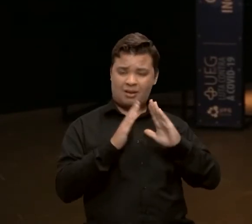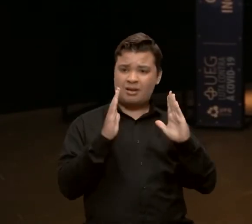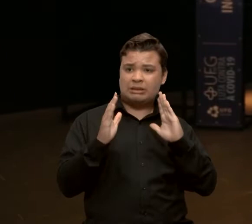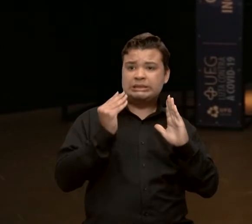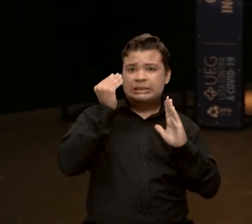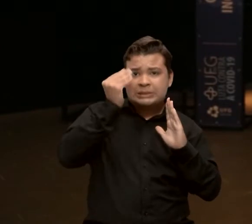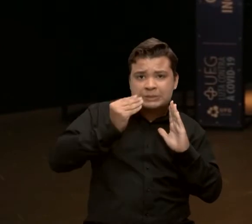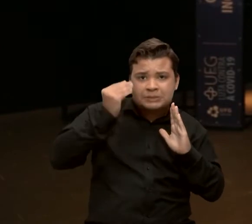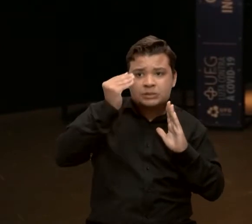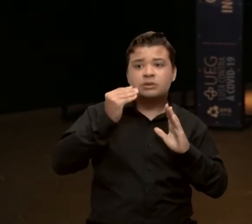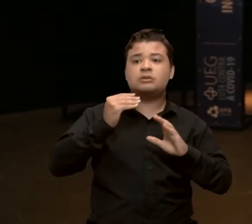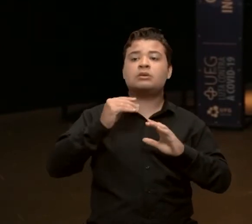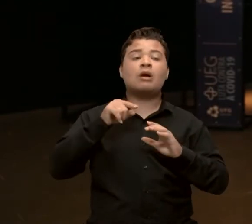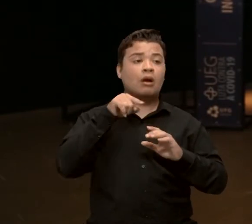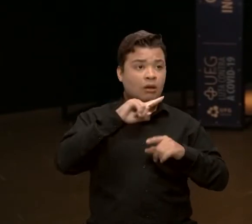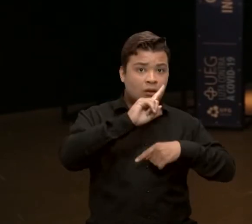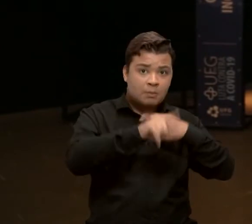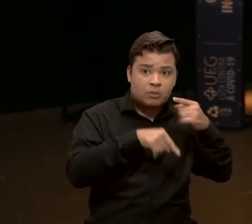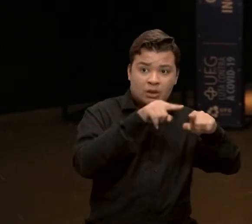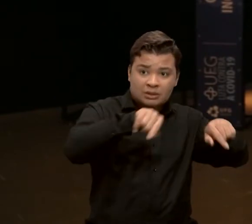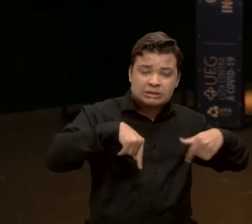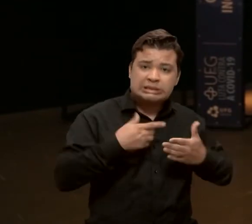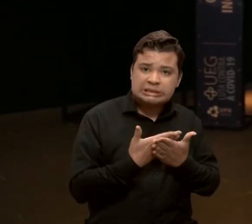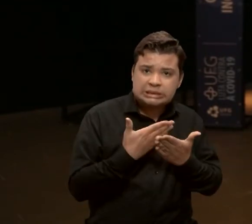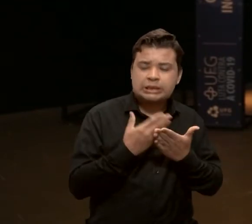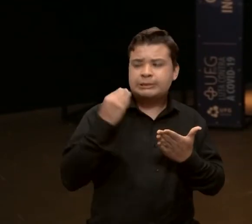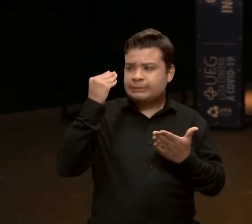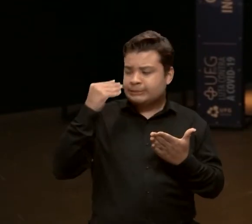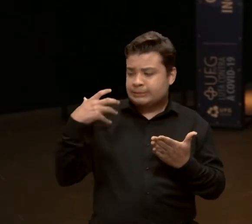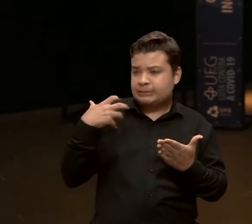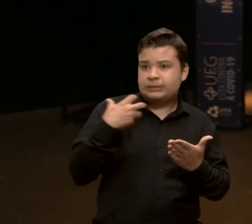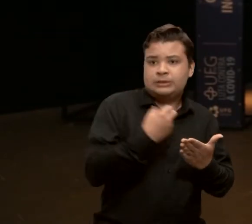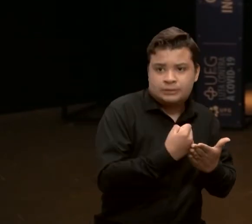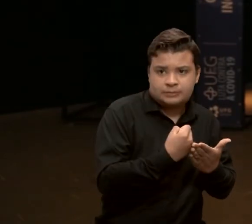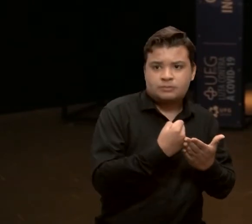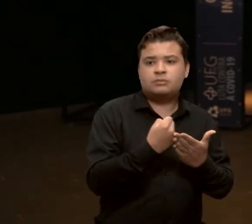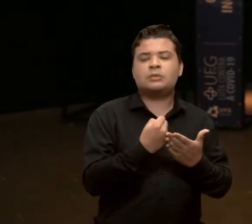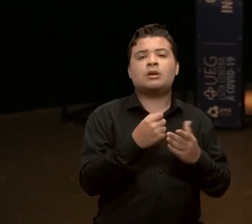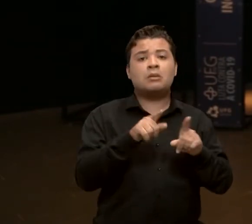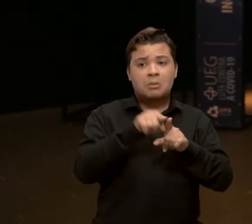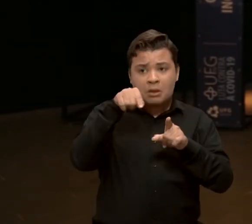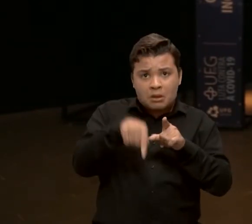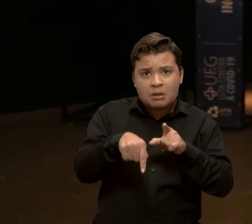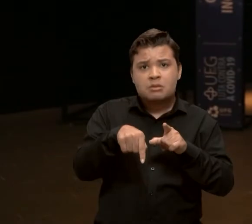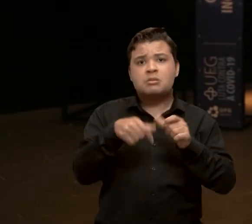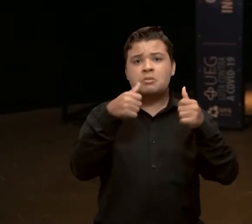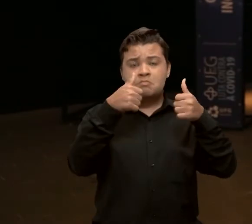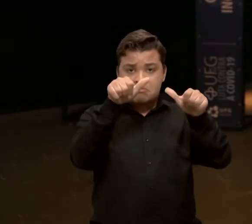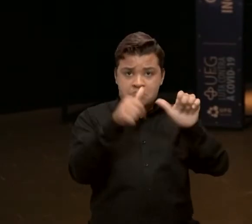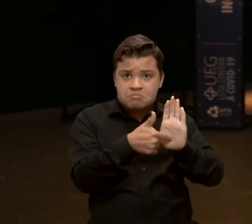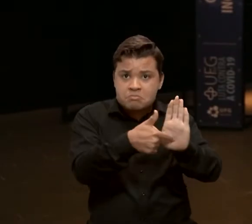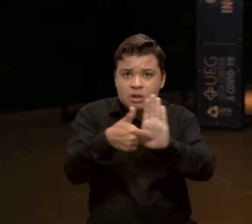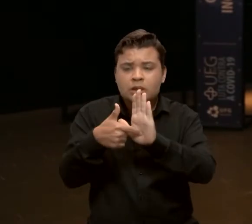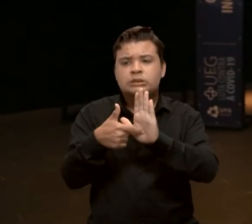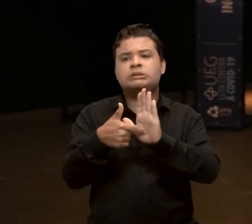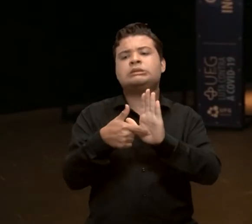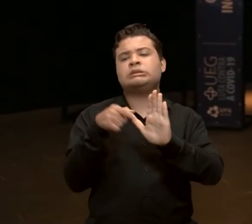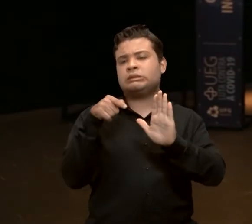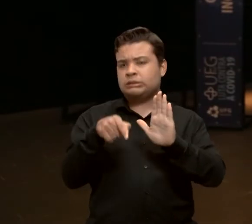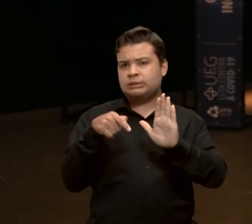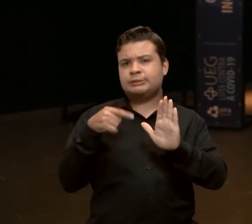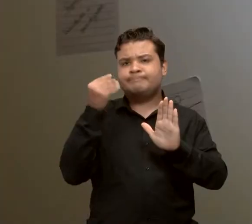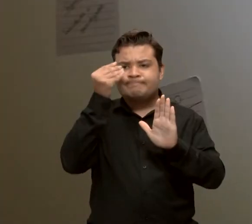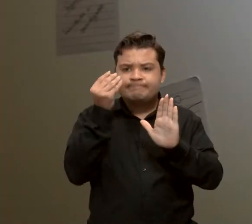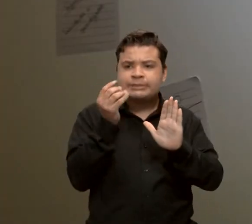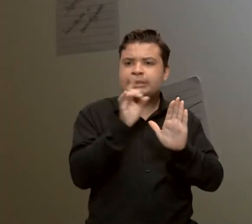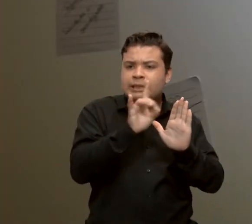aula, para todo o processo que teve, e isso também na exposição também é muito importante, porque tem um pedacinho de cada pessoa